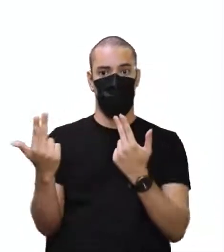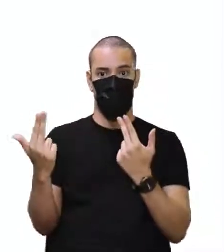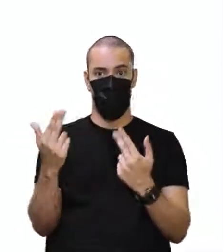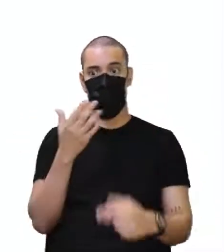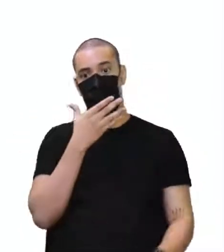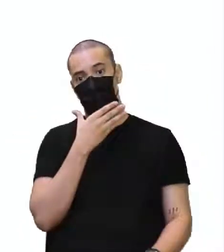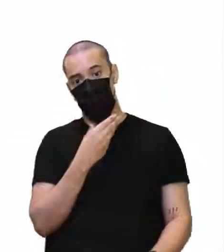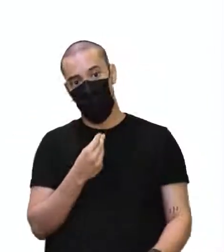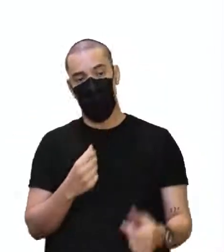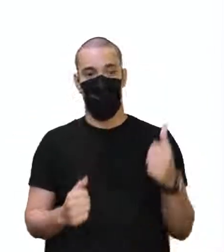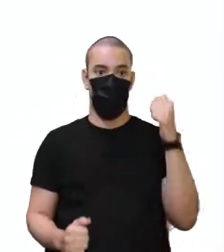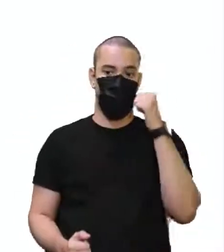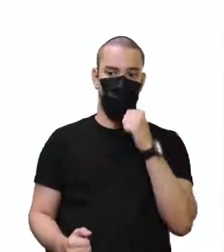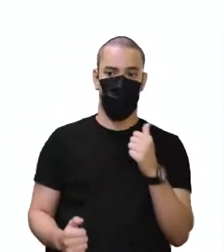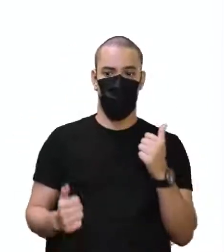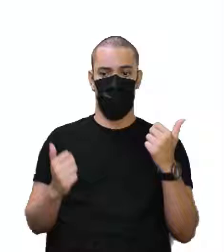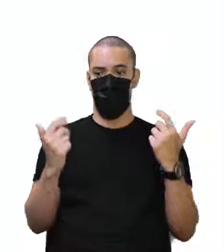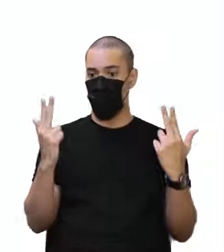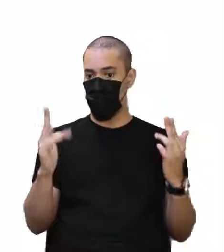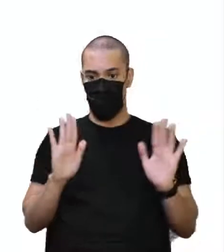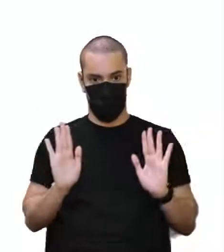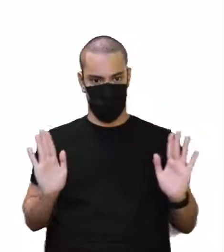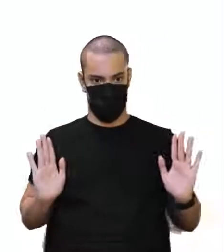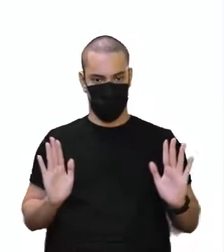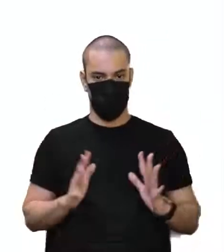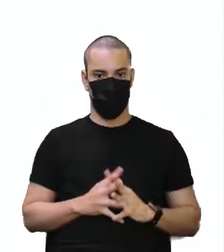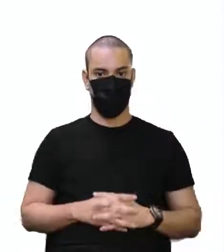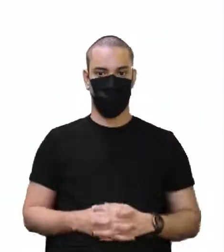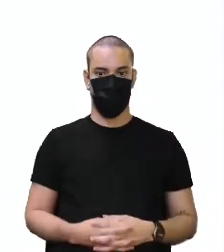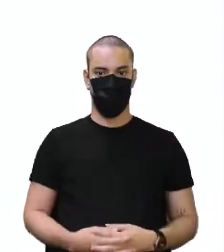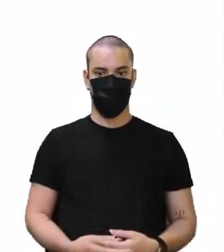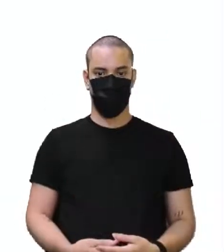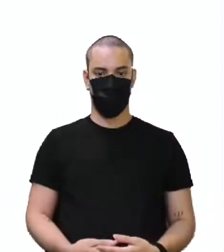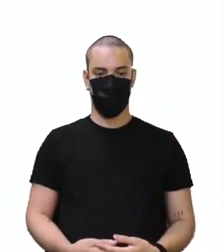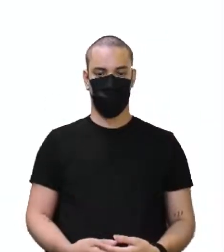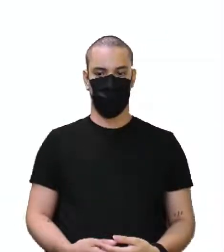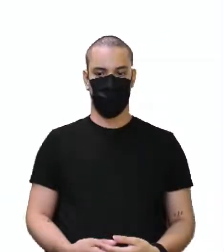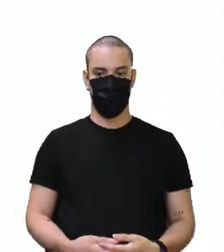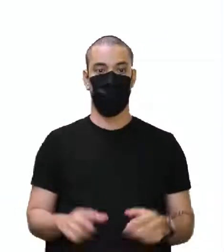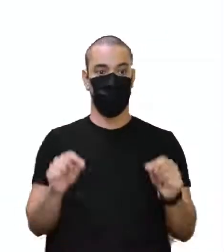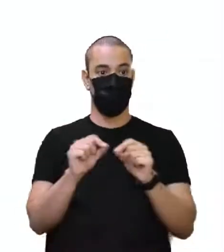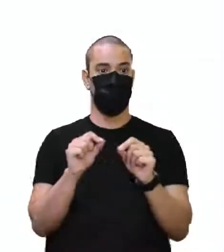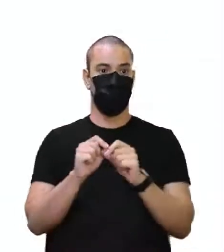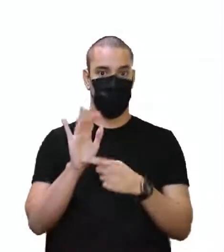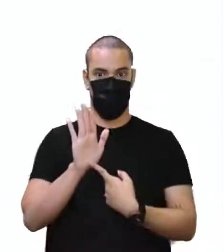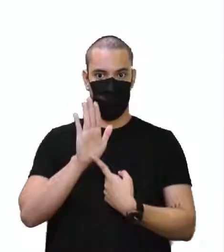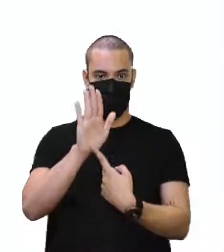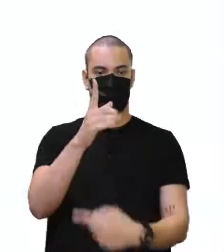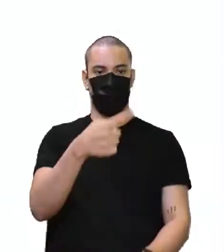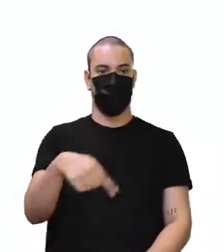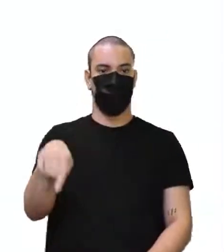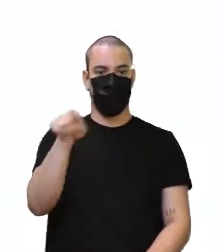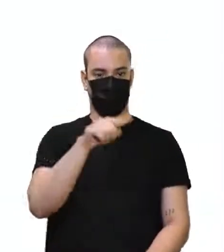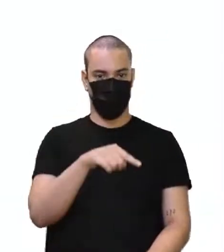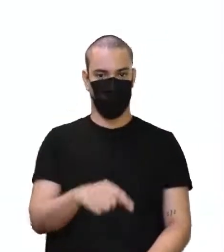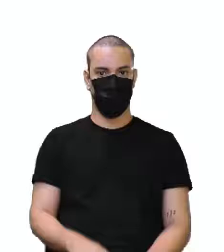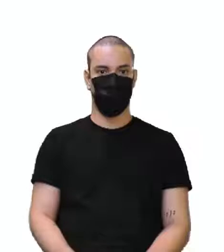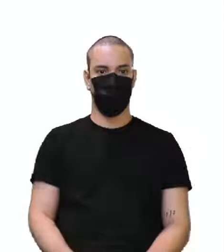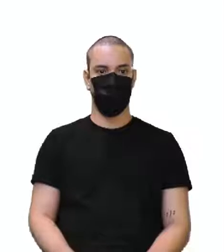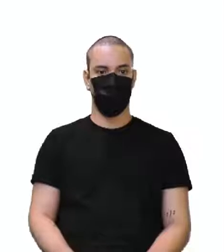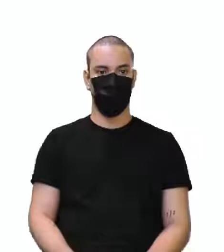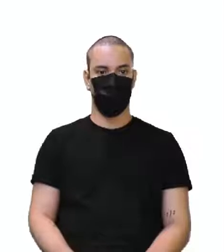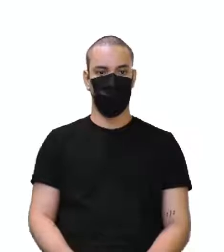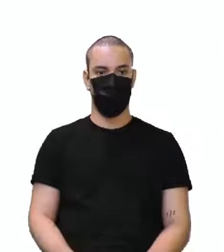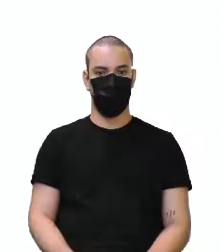o homem quanto para a mulher, tá bom? Vamos montar o quadrinho ali, então. Nos gametas, então,